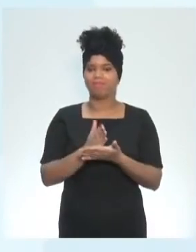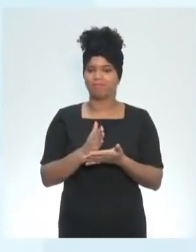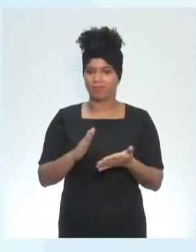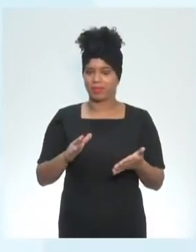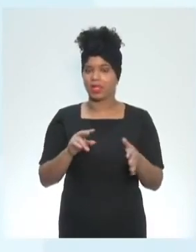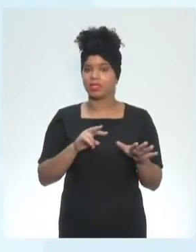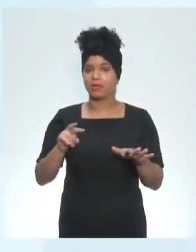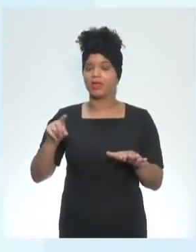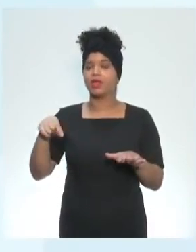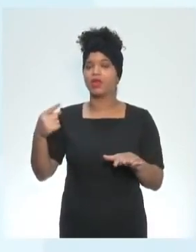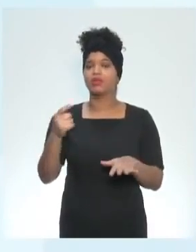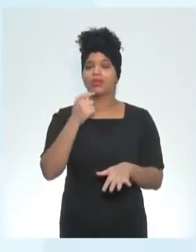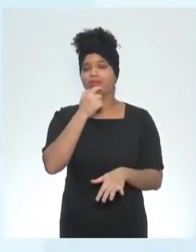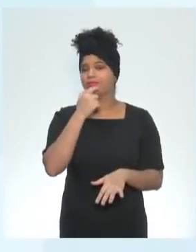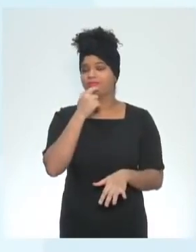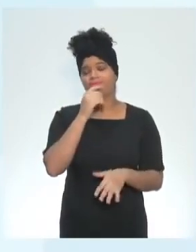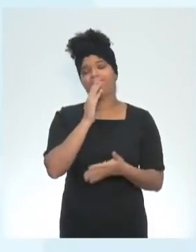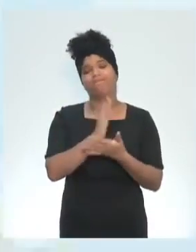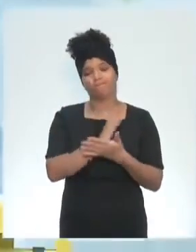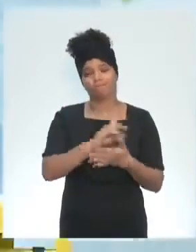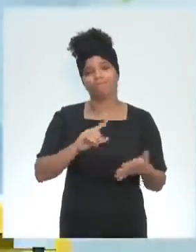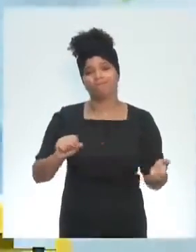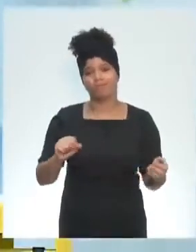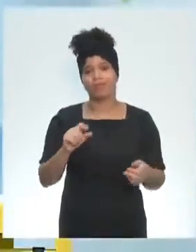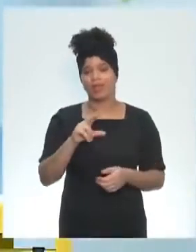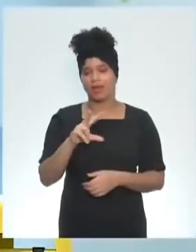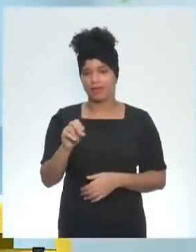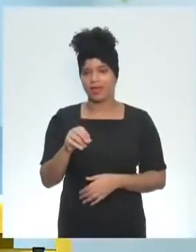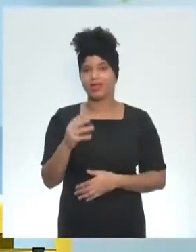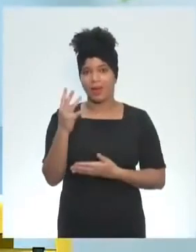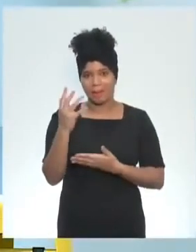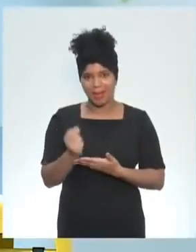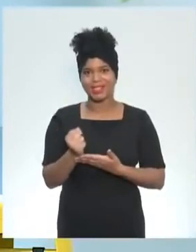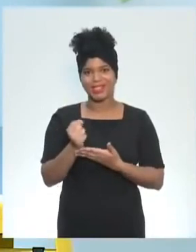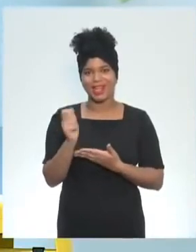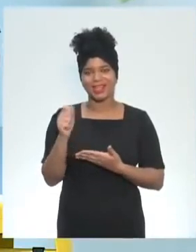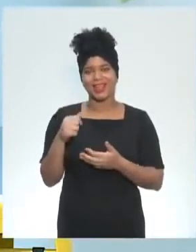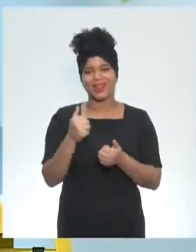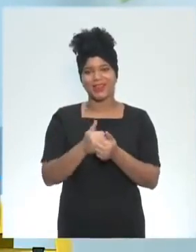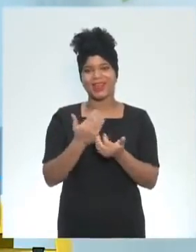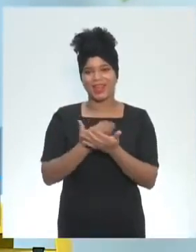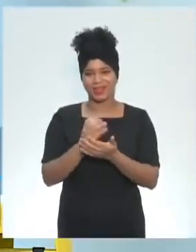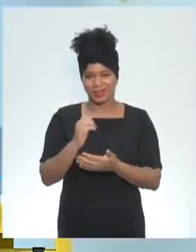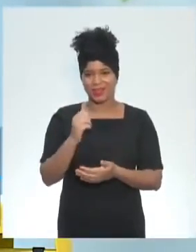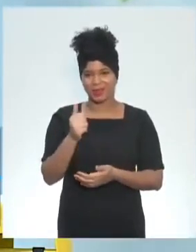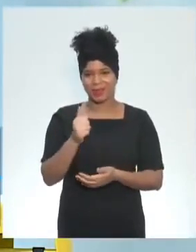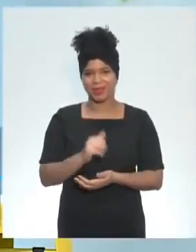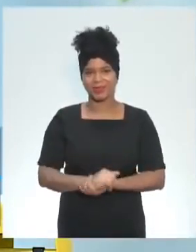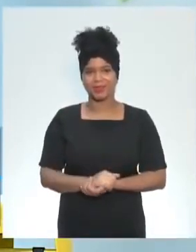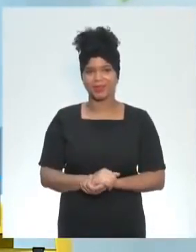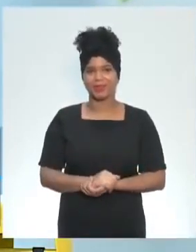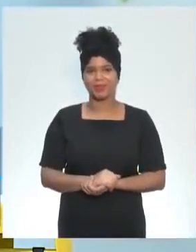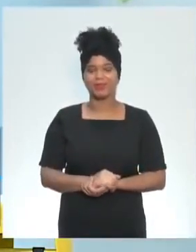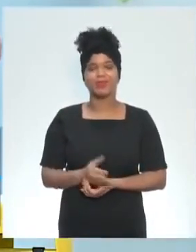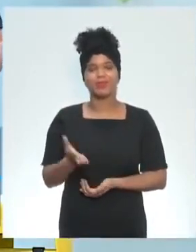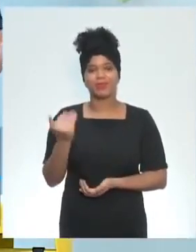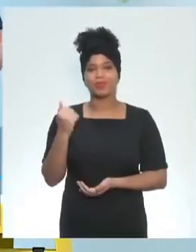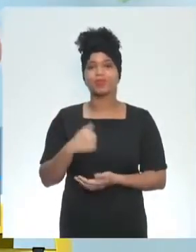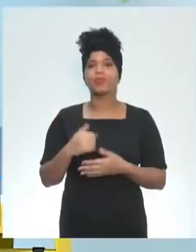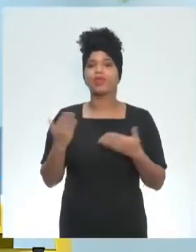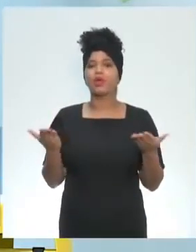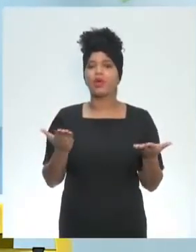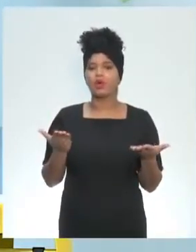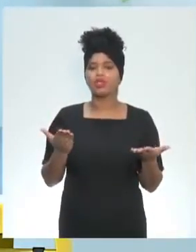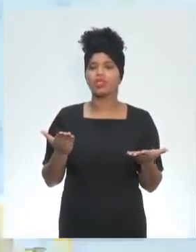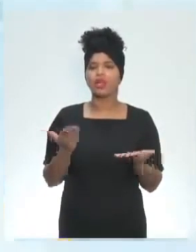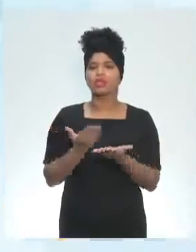vem e as aulas de inglês cincerro então vamos lá baixo caderno acompanhe as aulas aí com a gente tudo bem ok Bye de